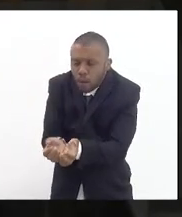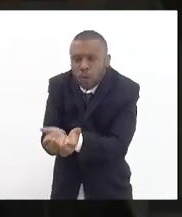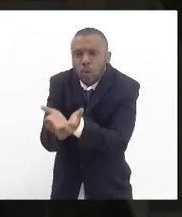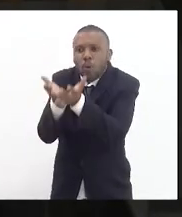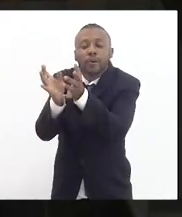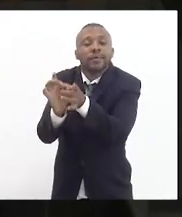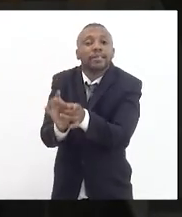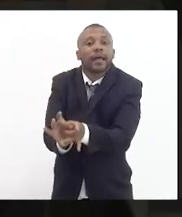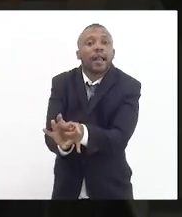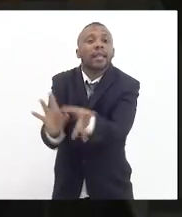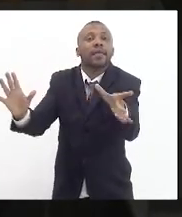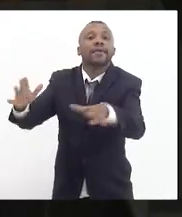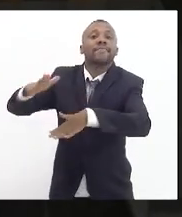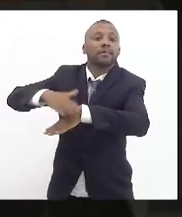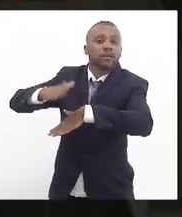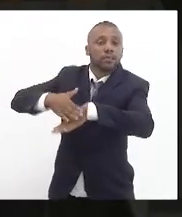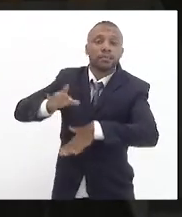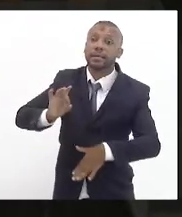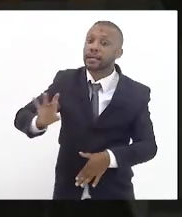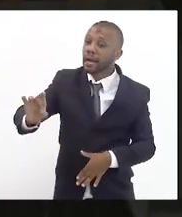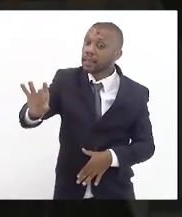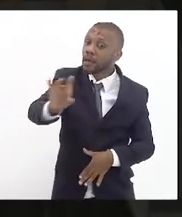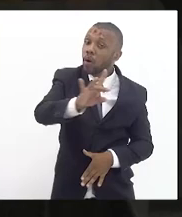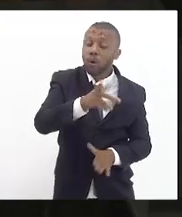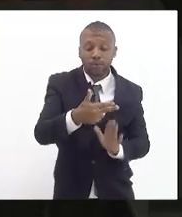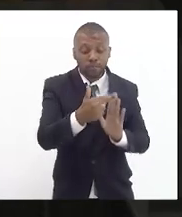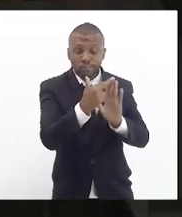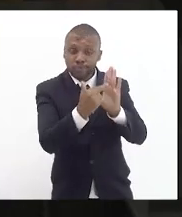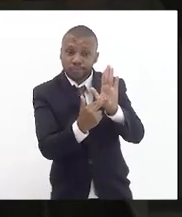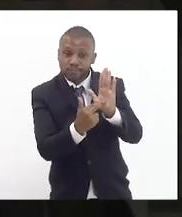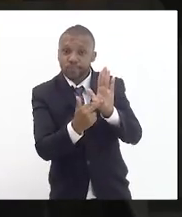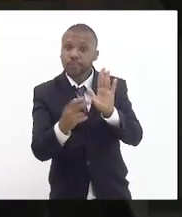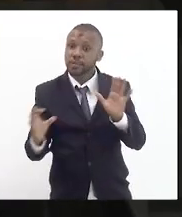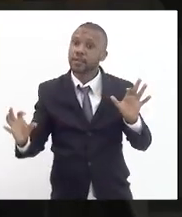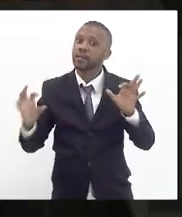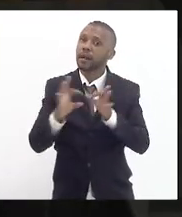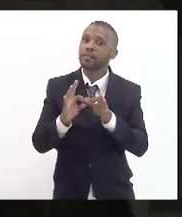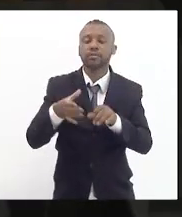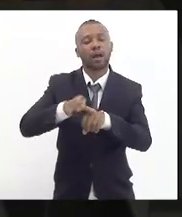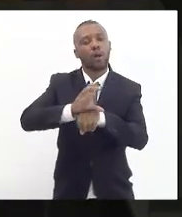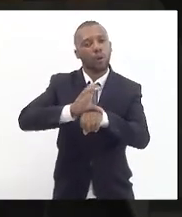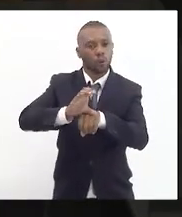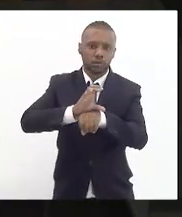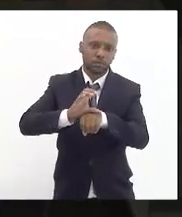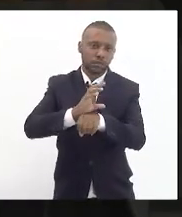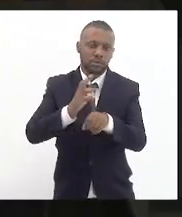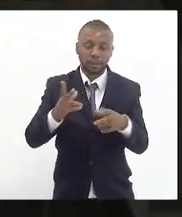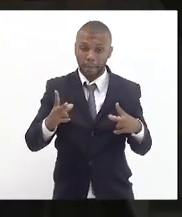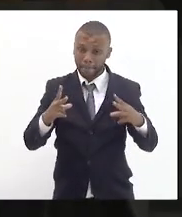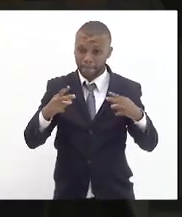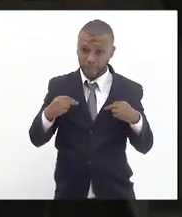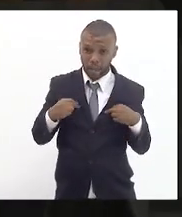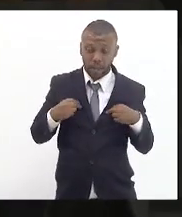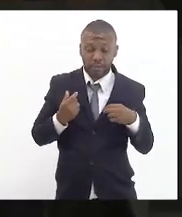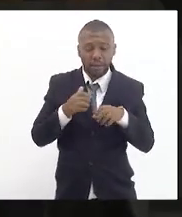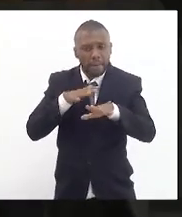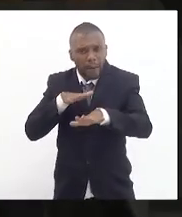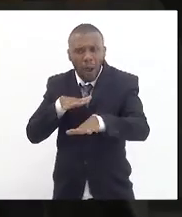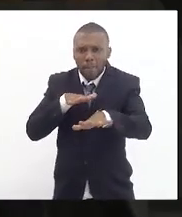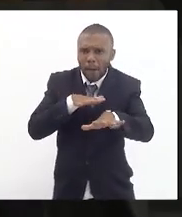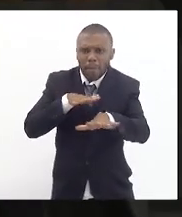dizer de cada um é um princípio constitucional não e tem mérito esse desfile